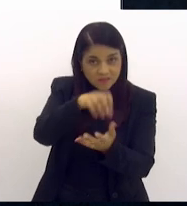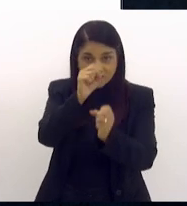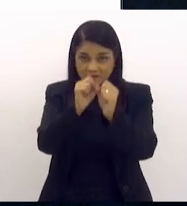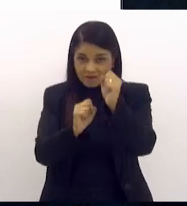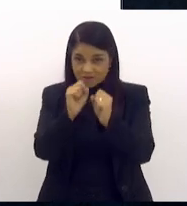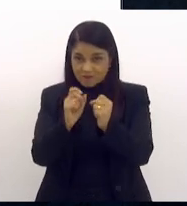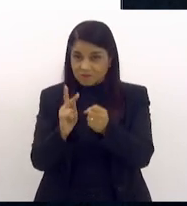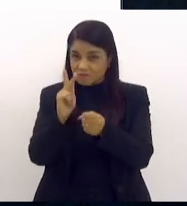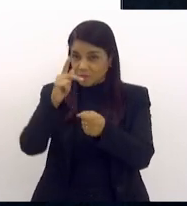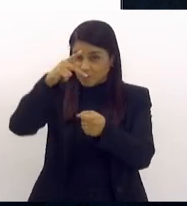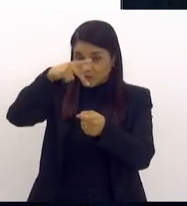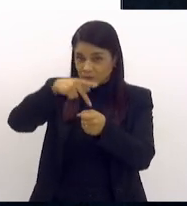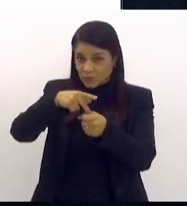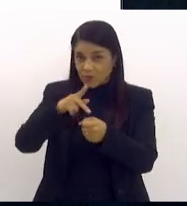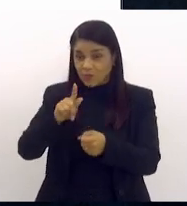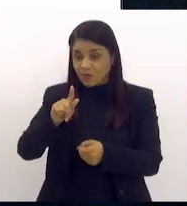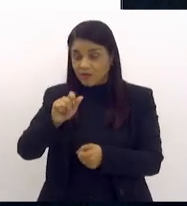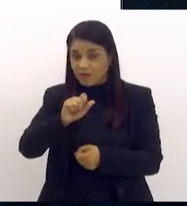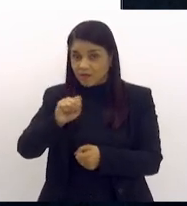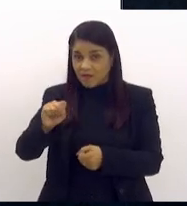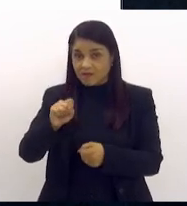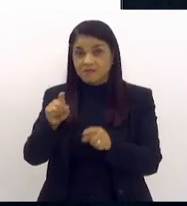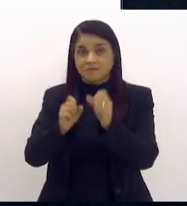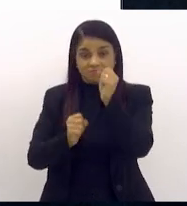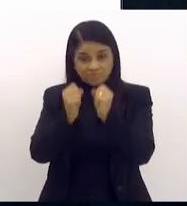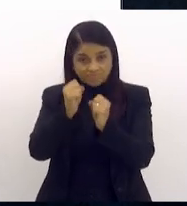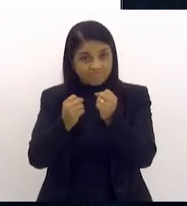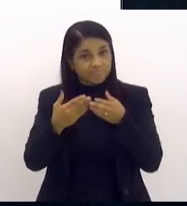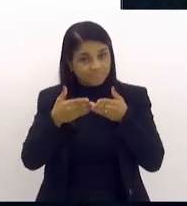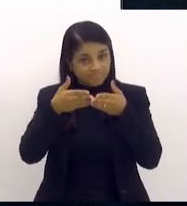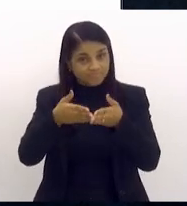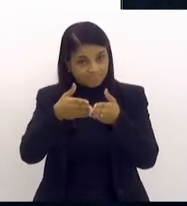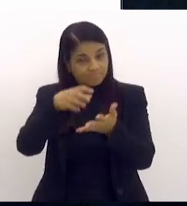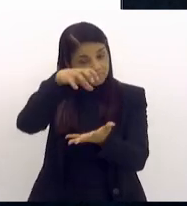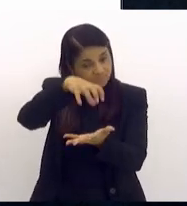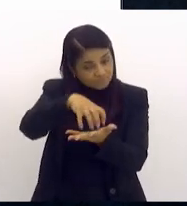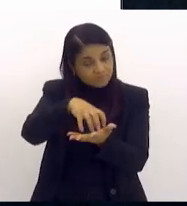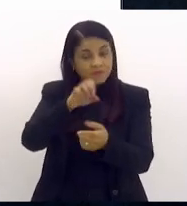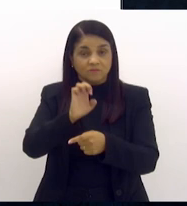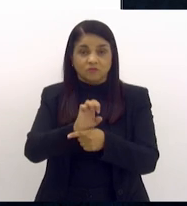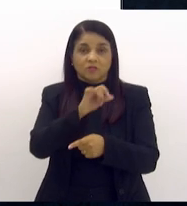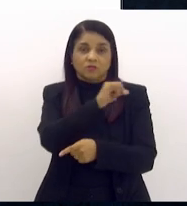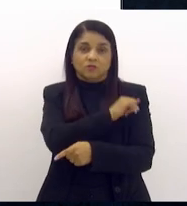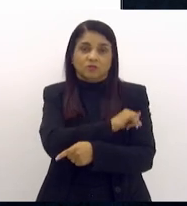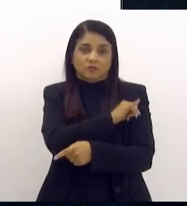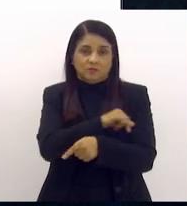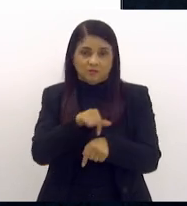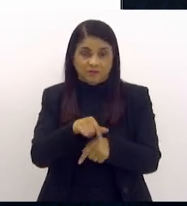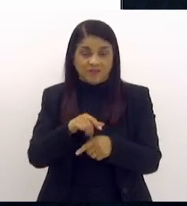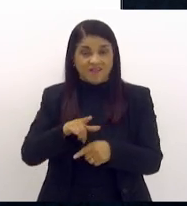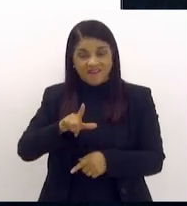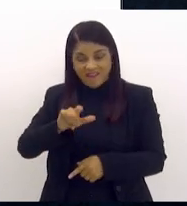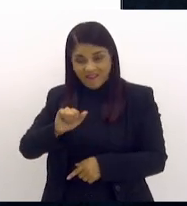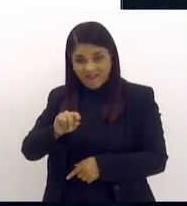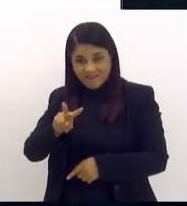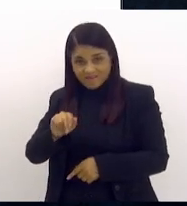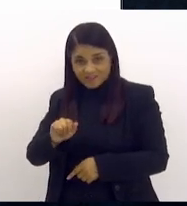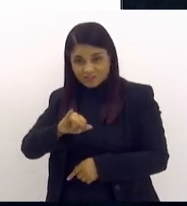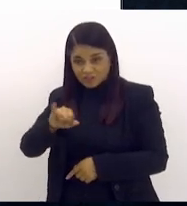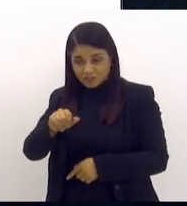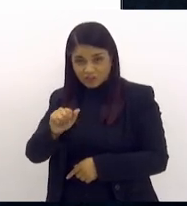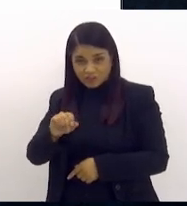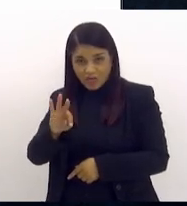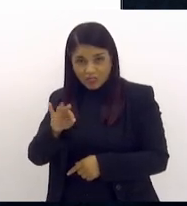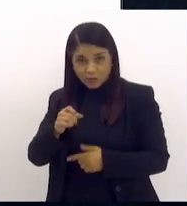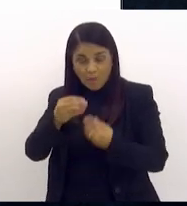petróleo e gás no Brasil e concentra a indústria naval também do país né boa parte então quando vem a lava jato e atinge em cheio